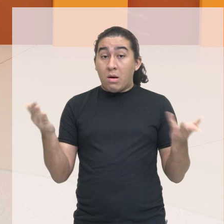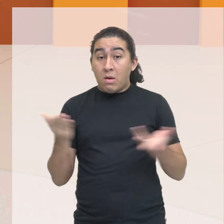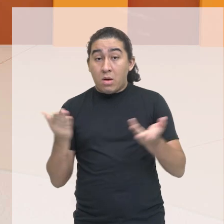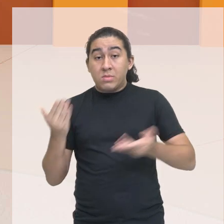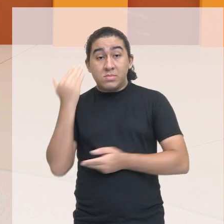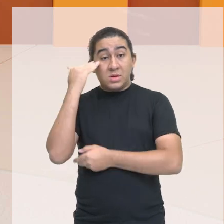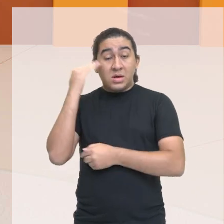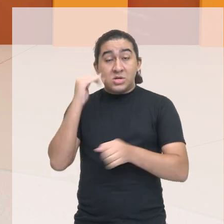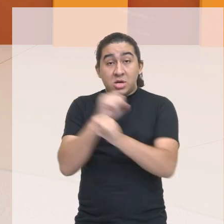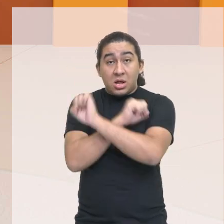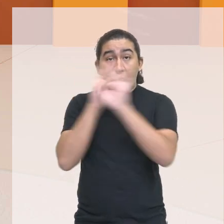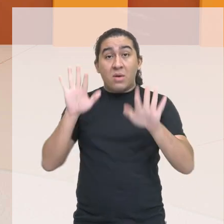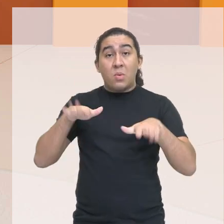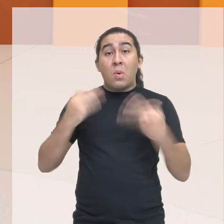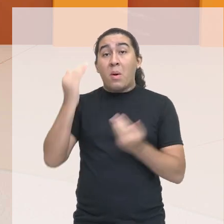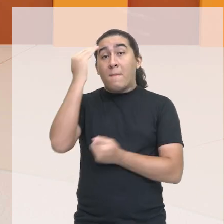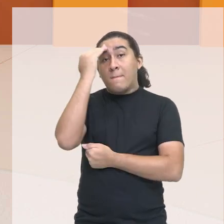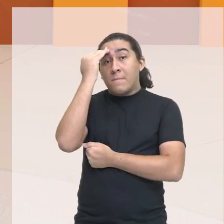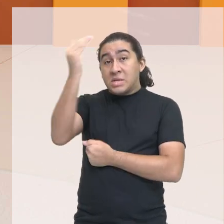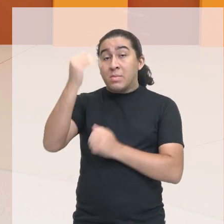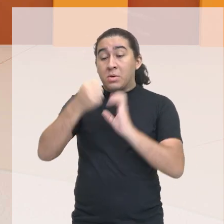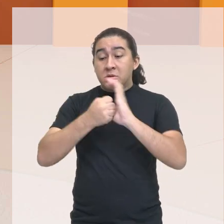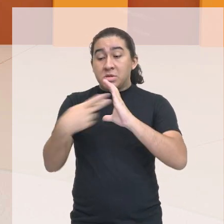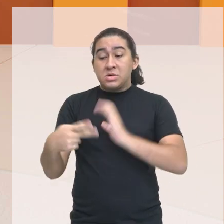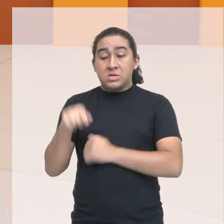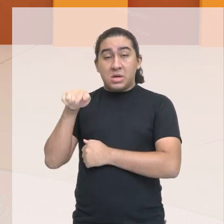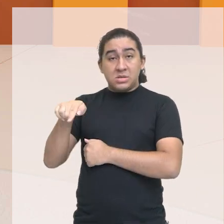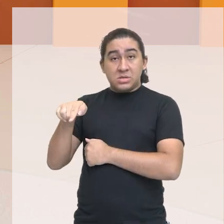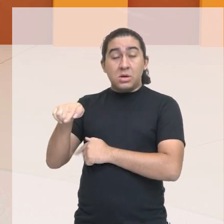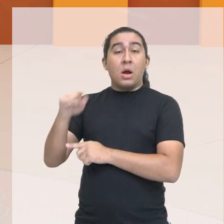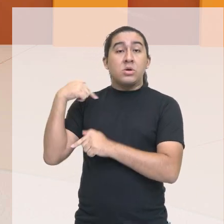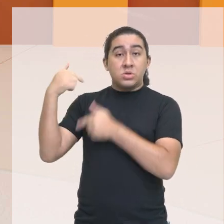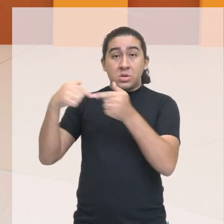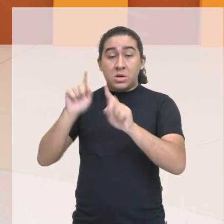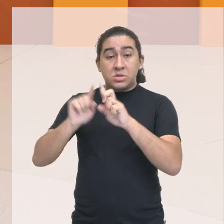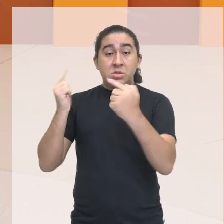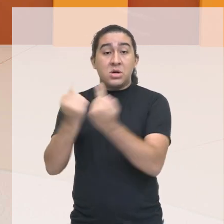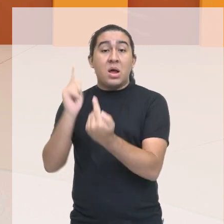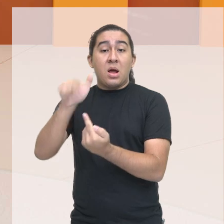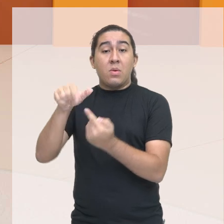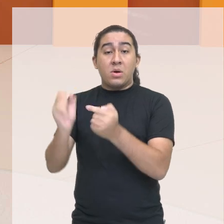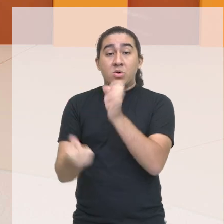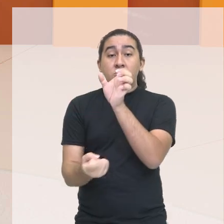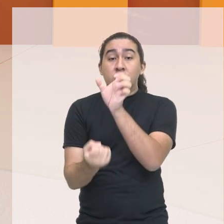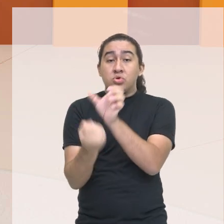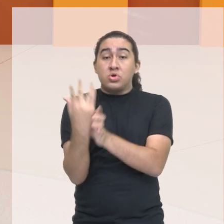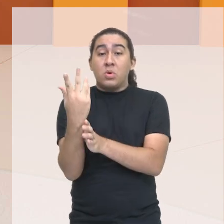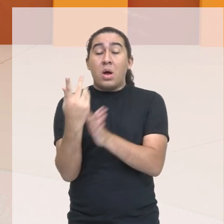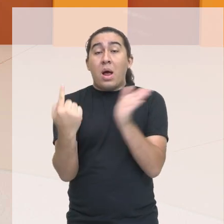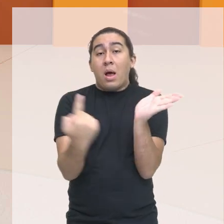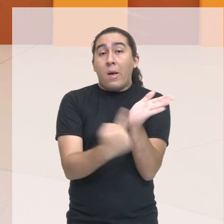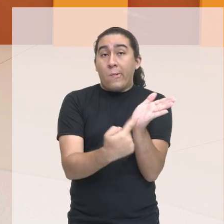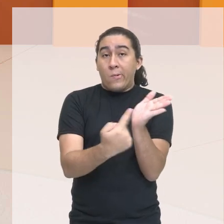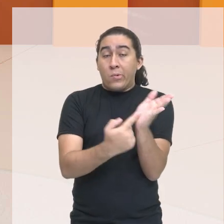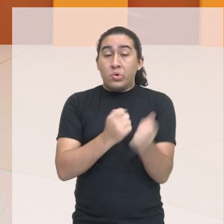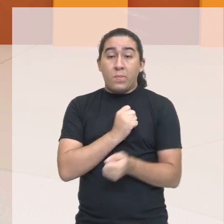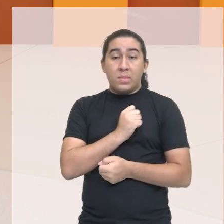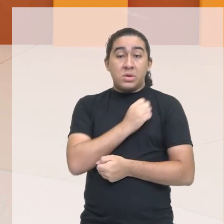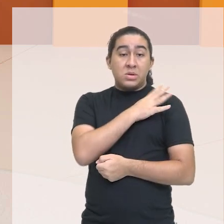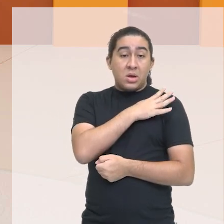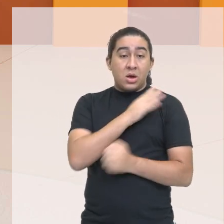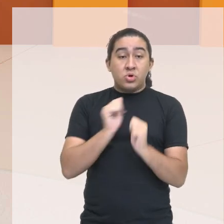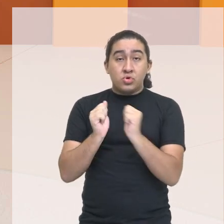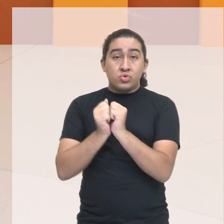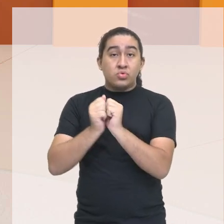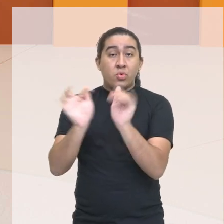agora como principal ponto desta dinastia a formação de alianças militares